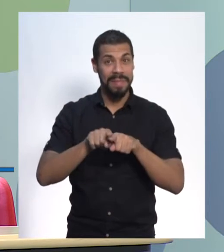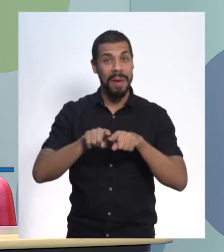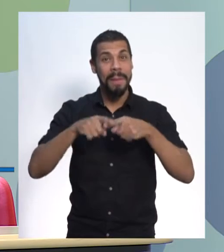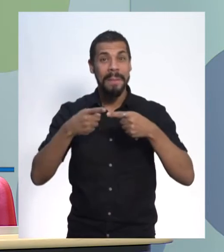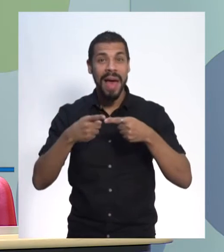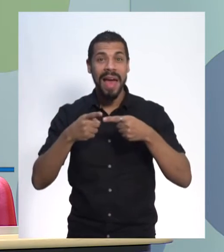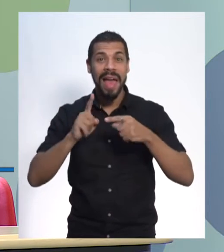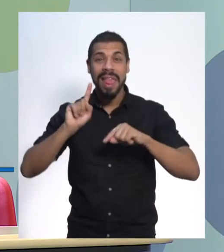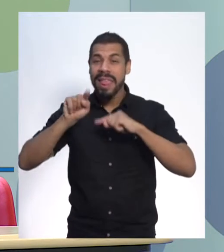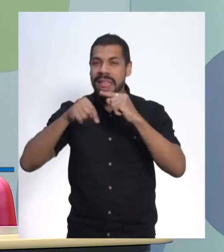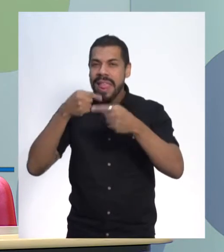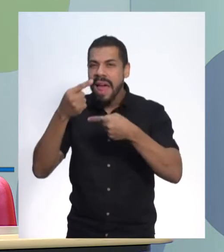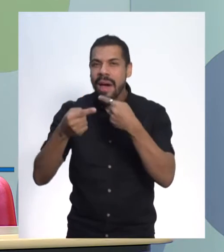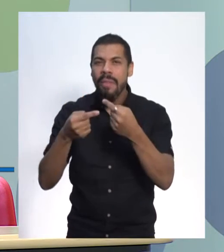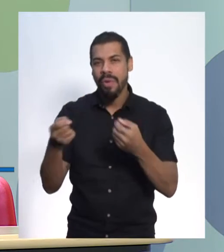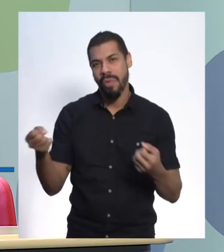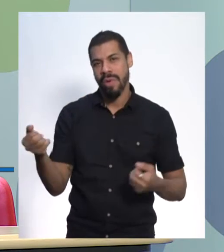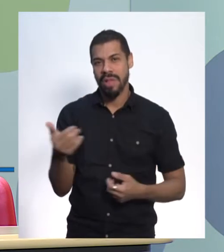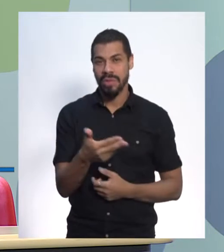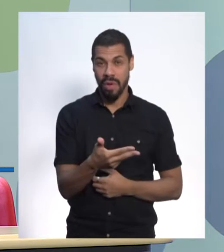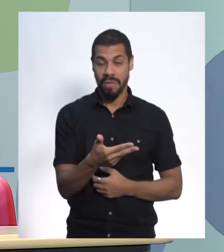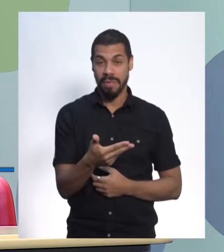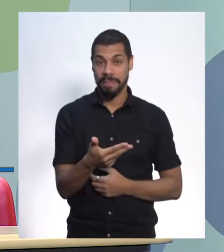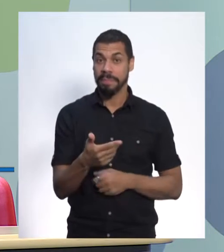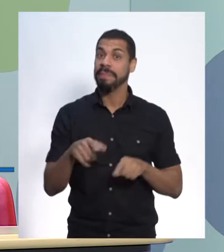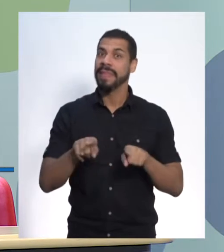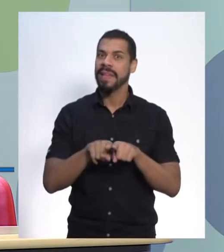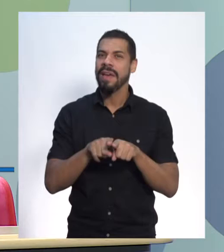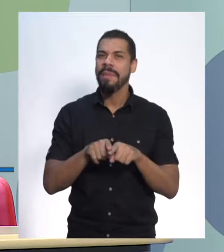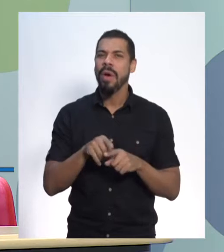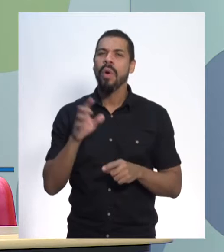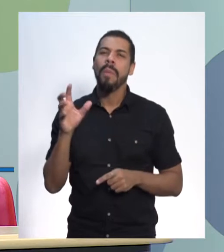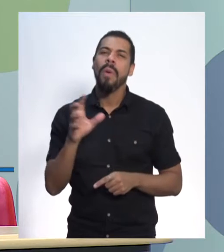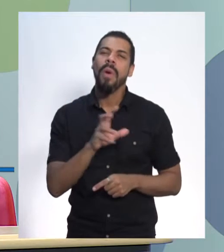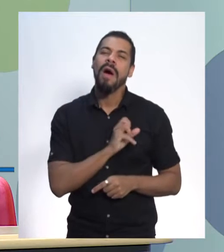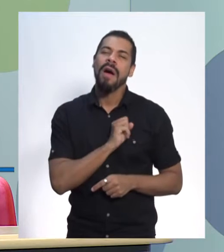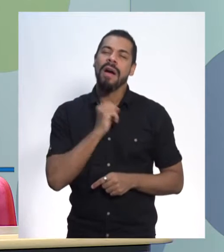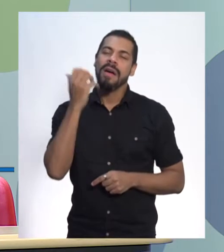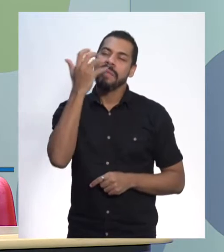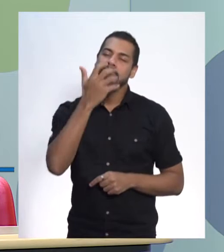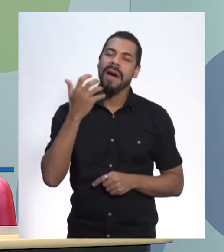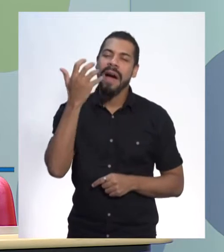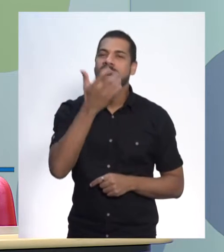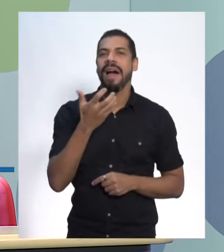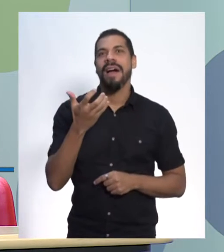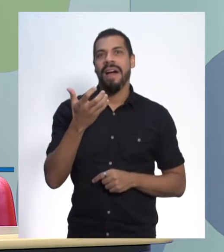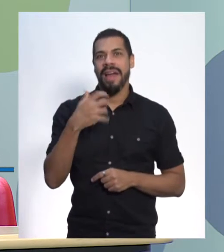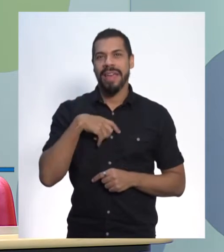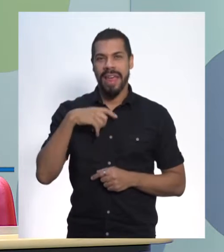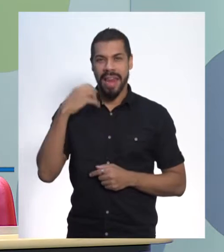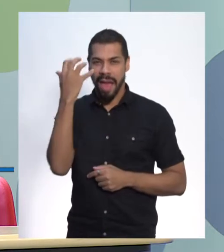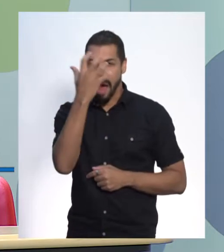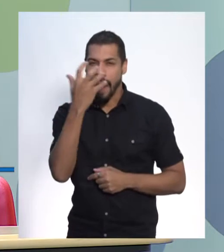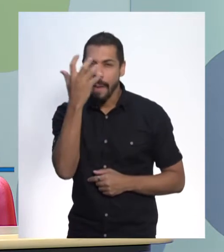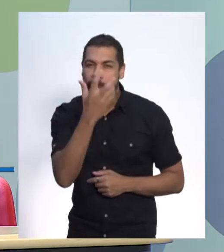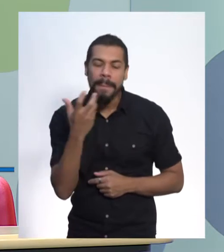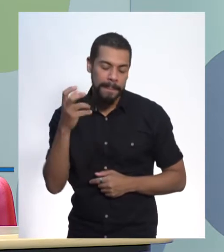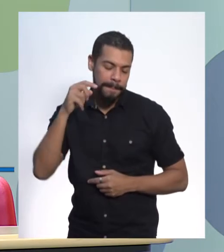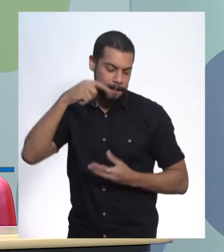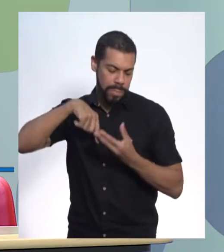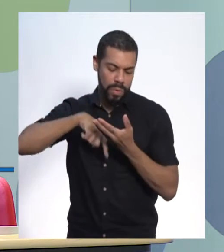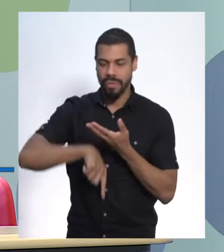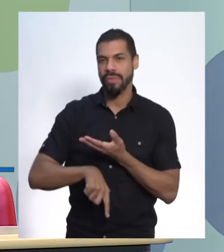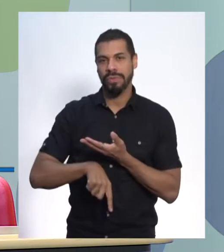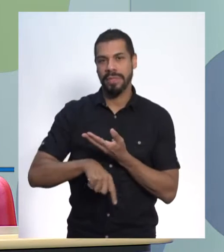acabou recebendo como algo moderno, como algo, na verdade, romântico, né? Aquele exagero do amor, aquele apelo romântico. A gente faz a